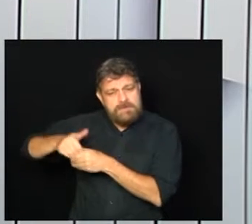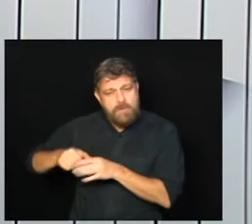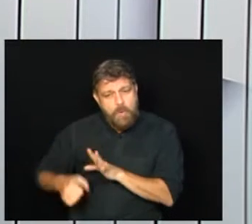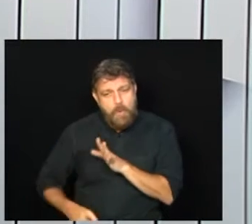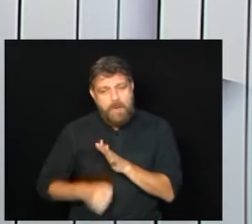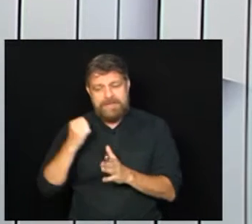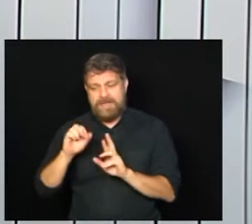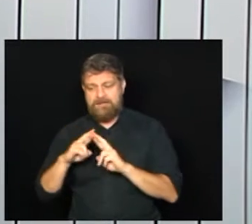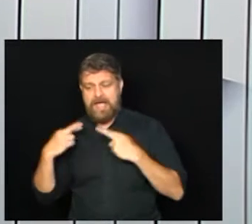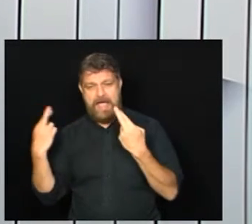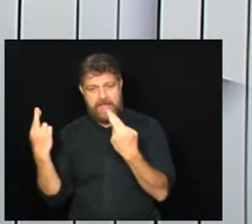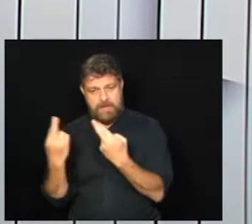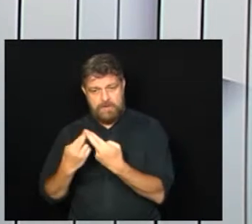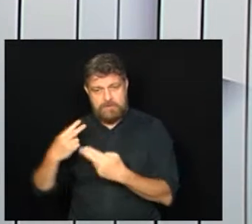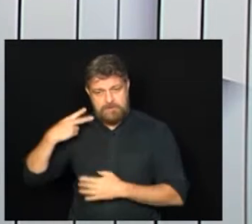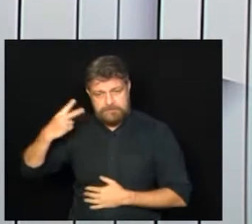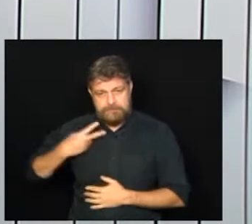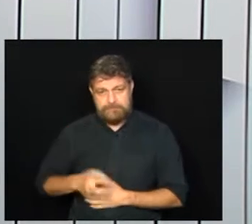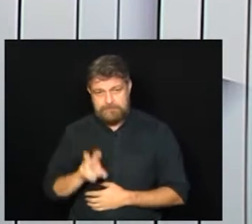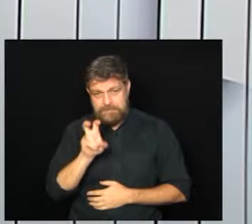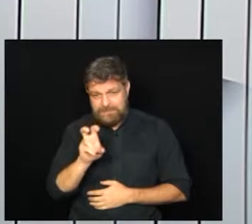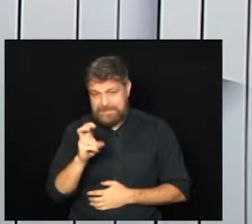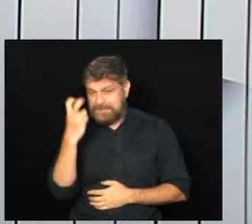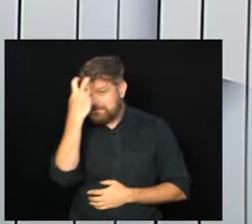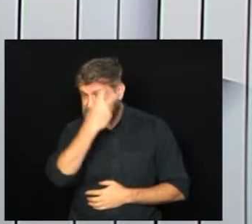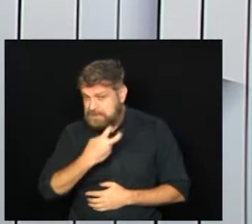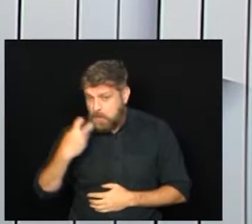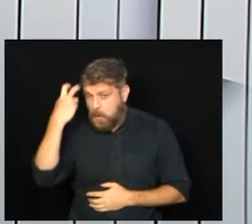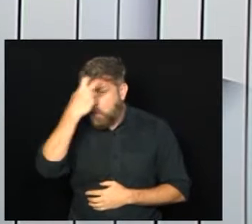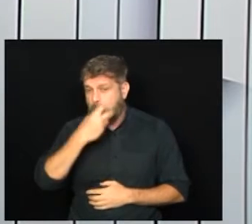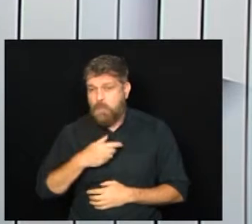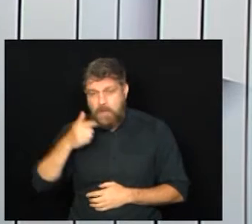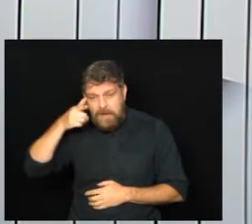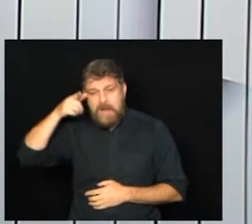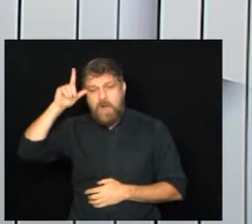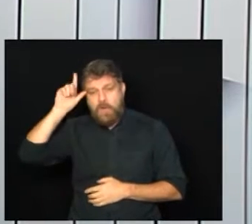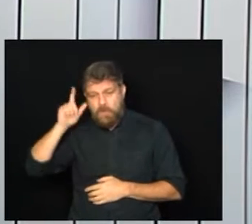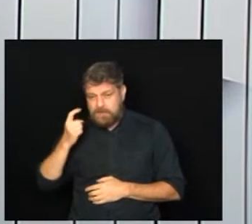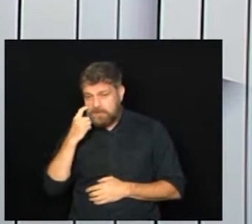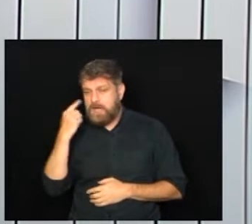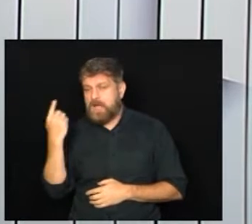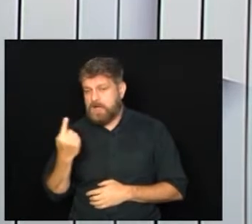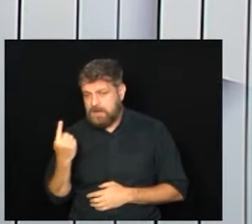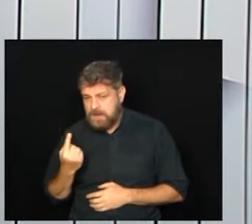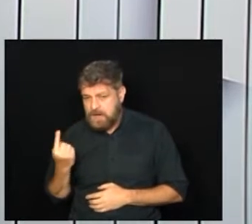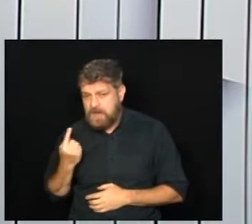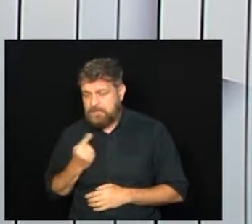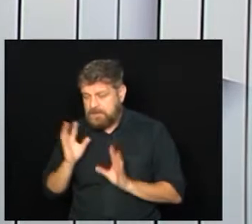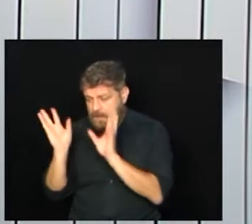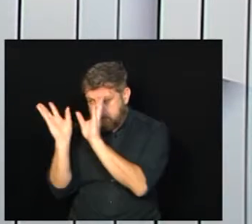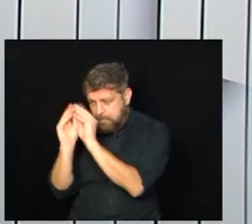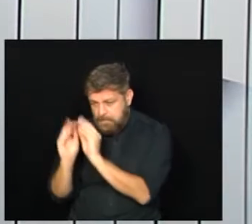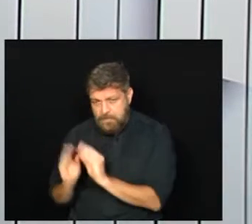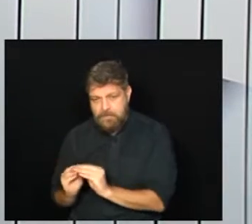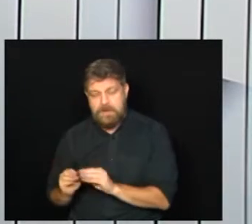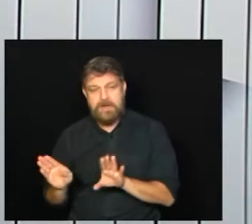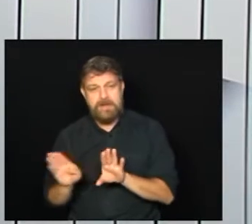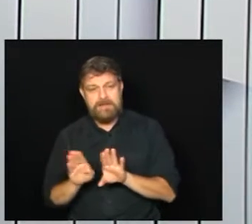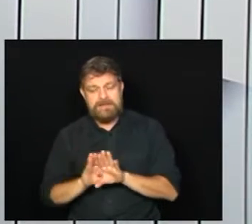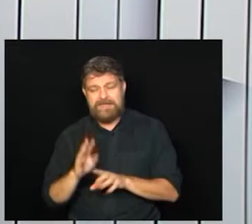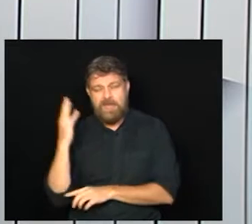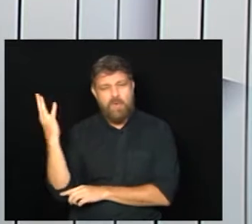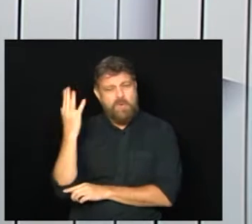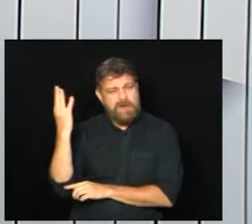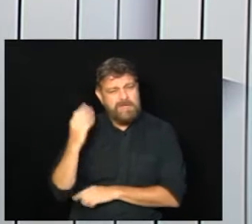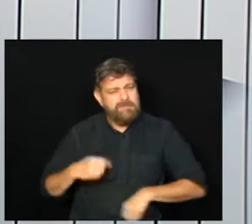8ª reunião ordinária. 5 horas de reunião ontem. Já a Mirna Abreu traz pra gente aqui um resumo. Tem previsão do tempo? Será que